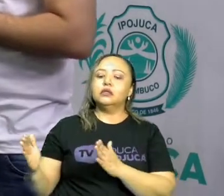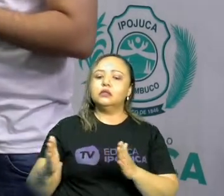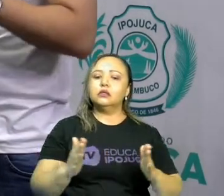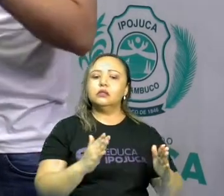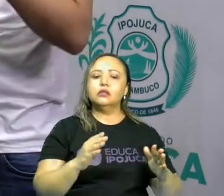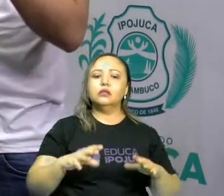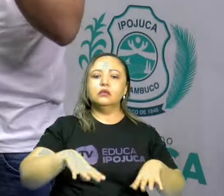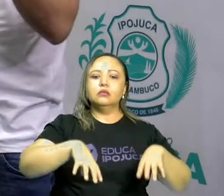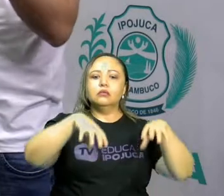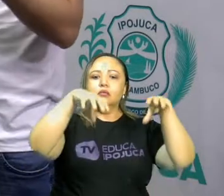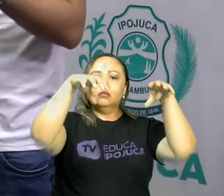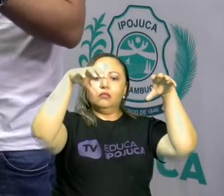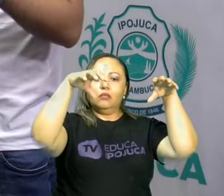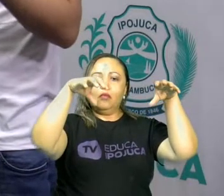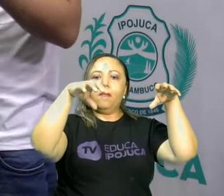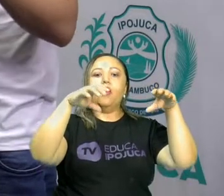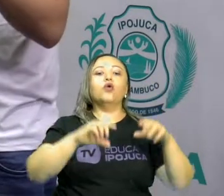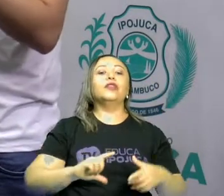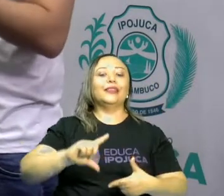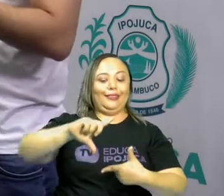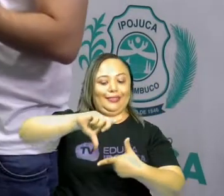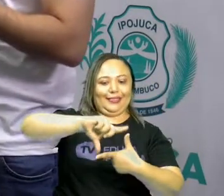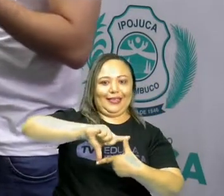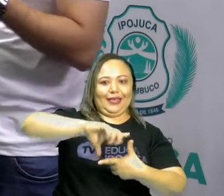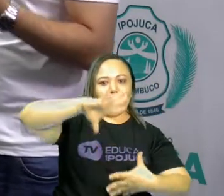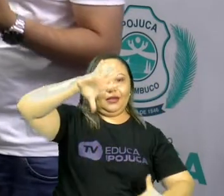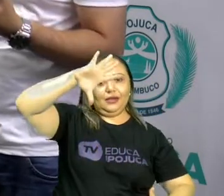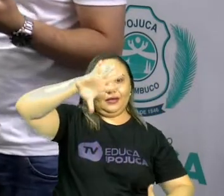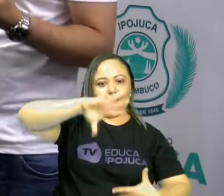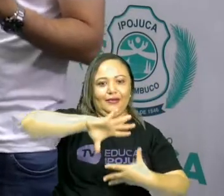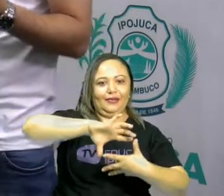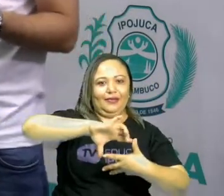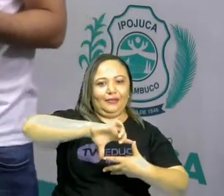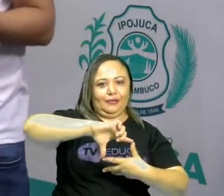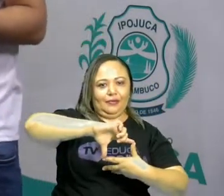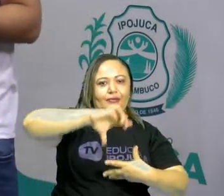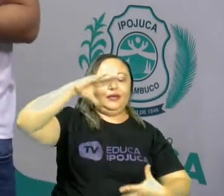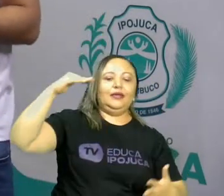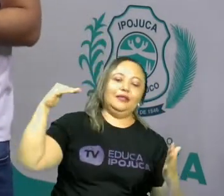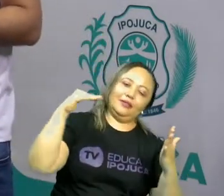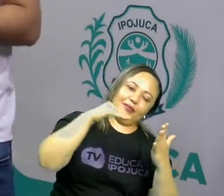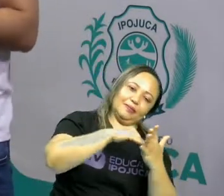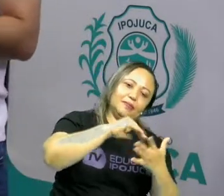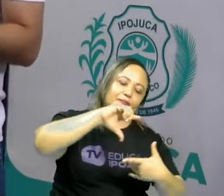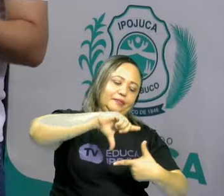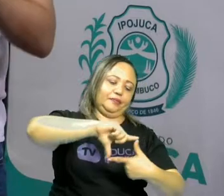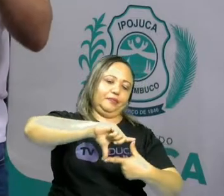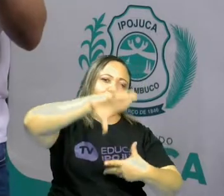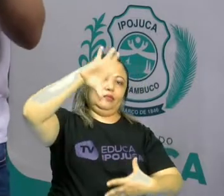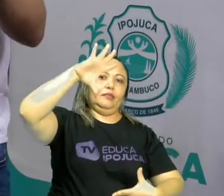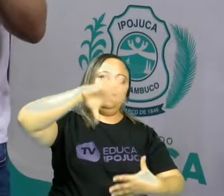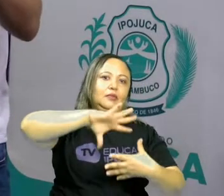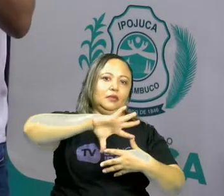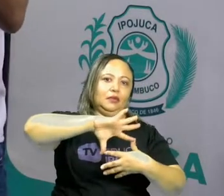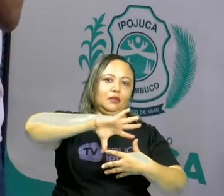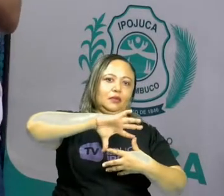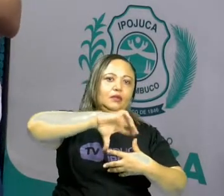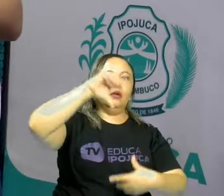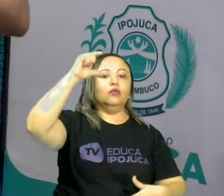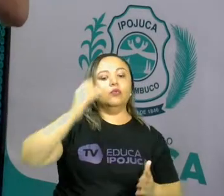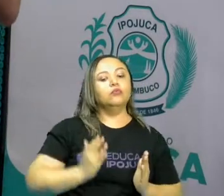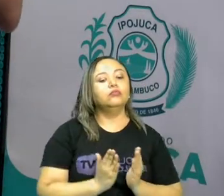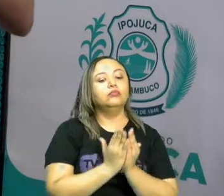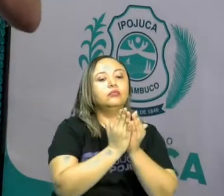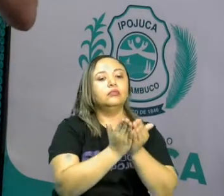até o início da idade moderna com a tomada de Constantinopla pelos turcos Tá certo e também com as